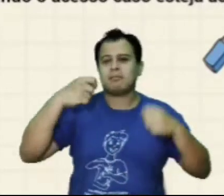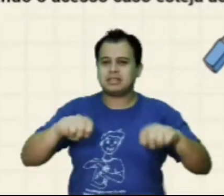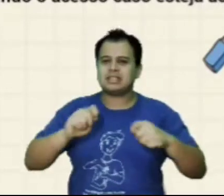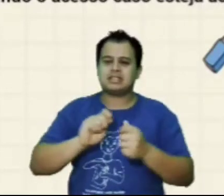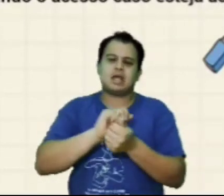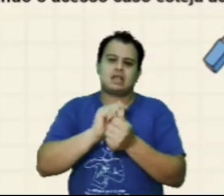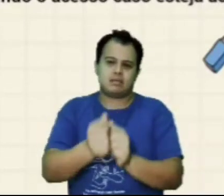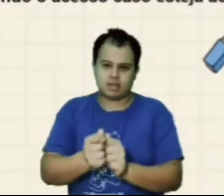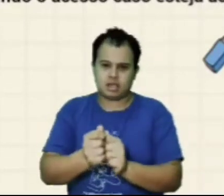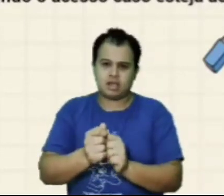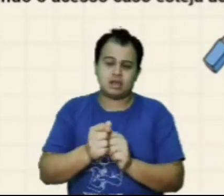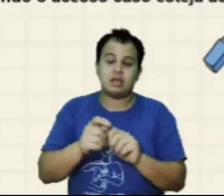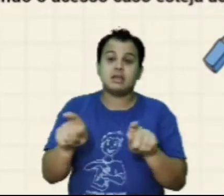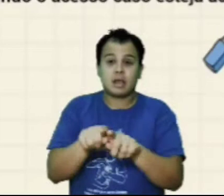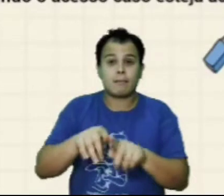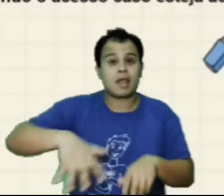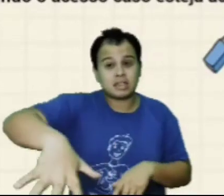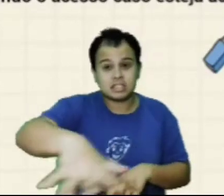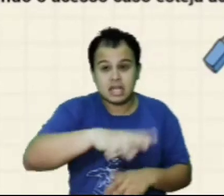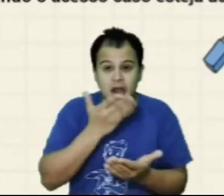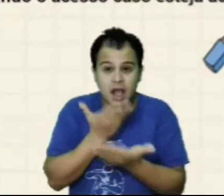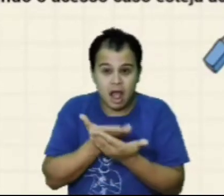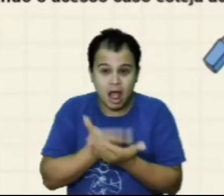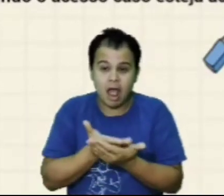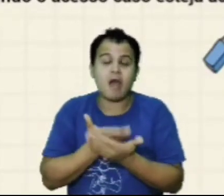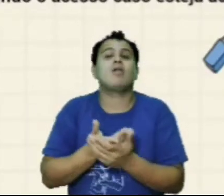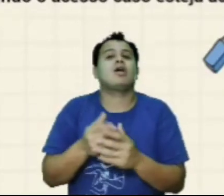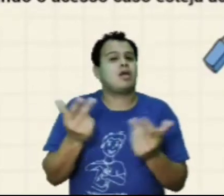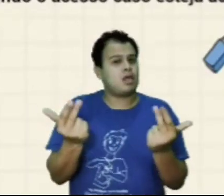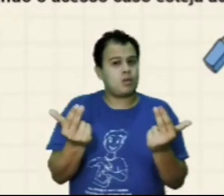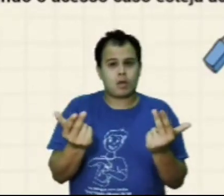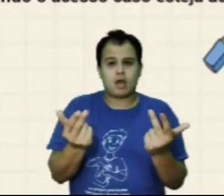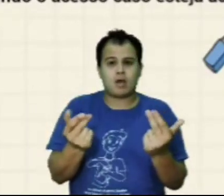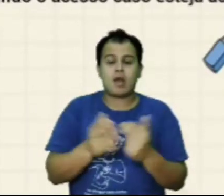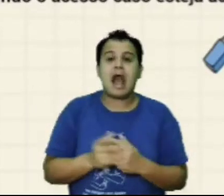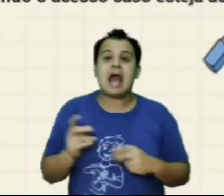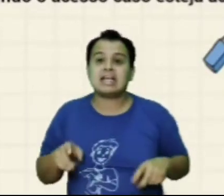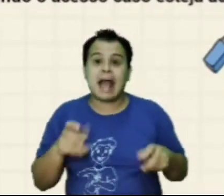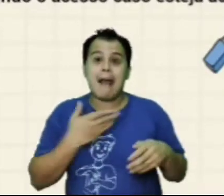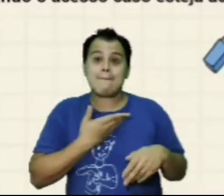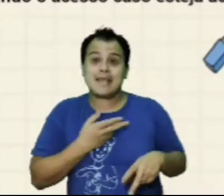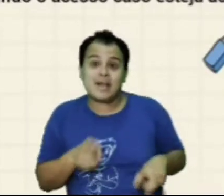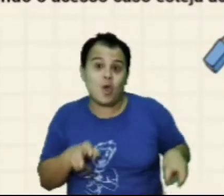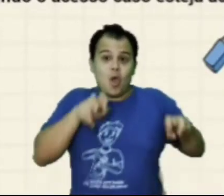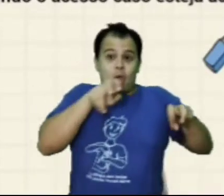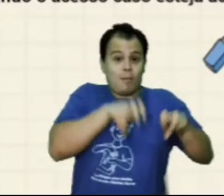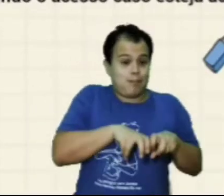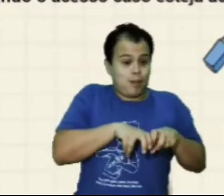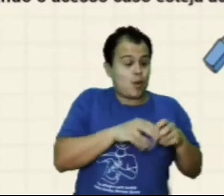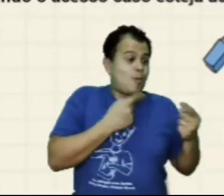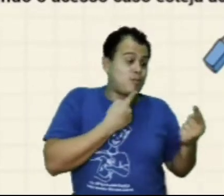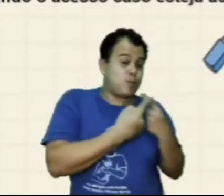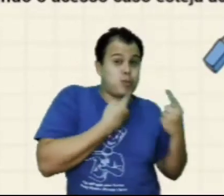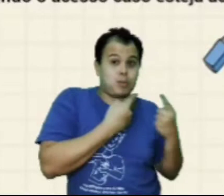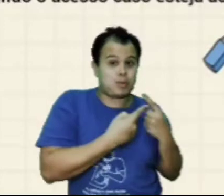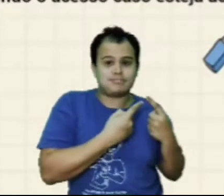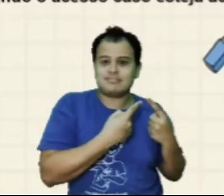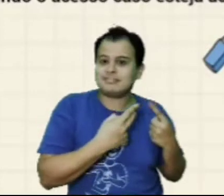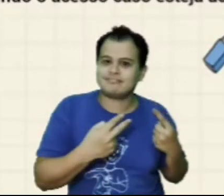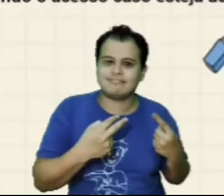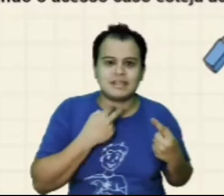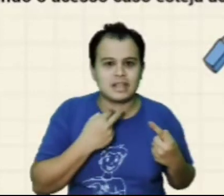dessa forma. A sala de aula, mesma coisa. Não vai poder sentar juntinho com o coleguinha para ficar trocando material. Nada disso vai poder acontecer